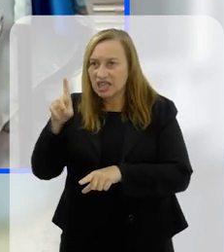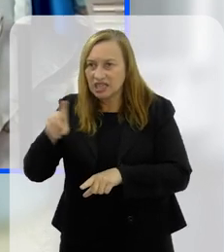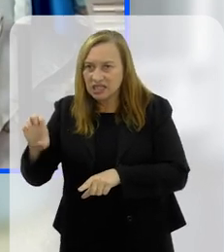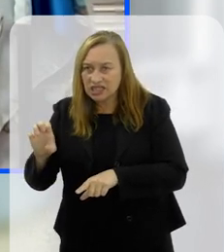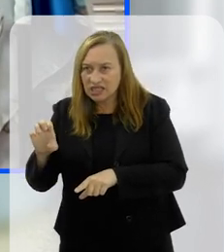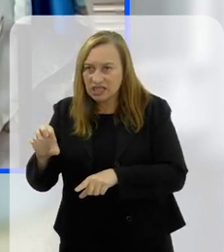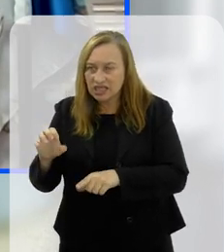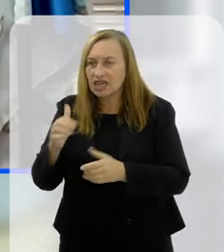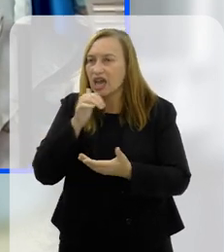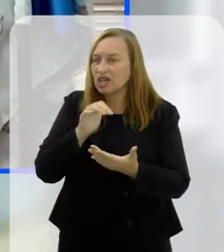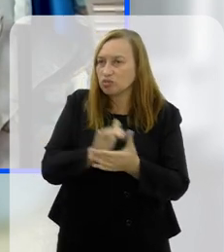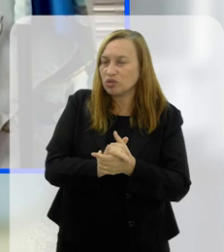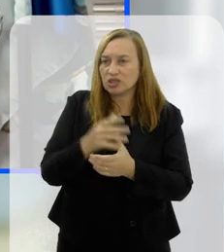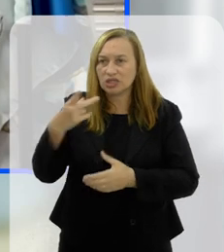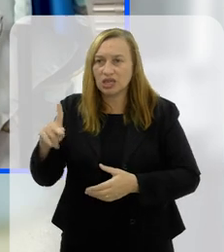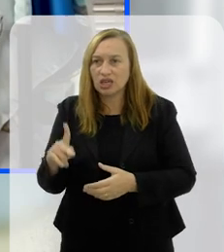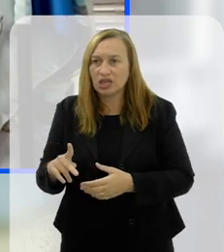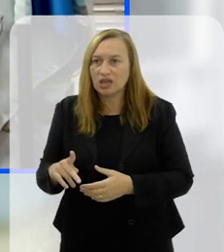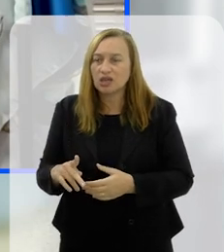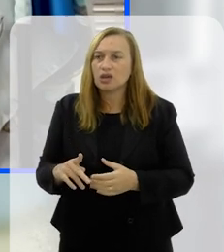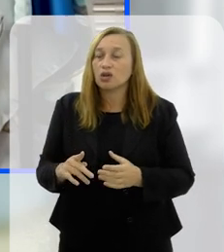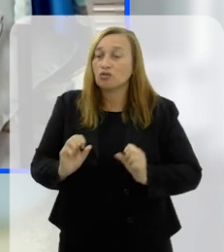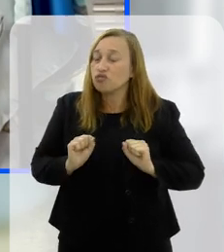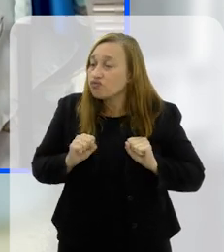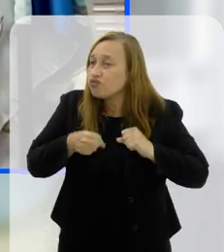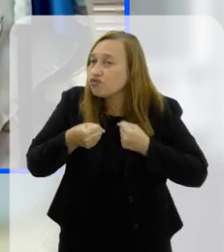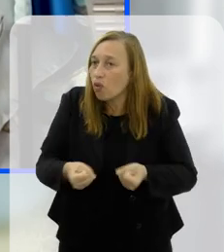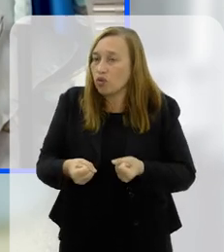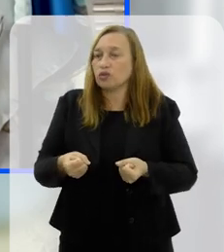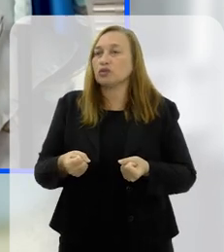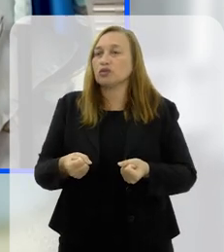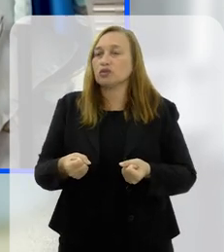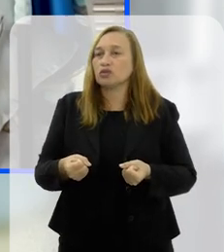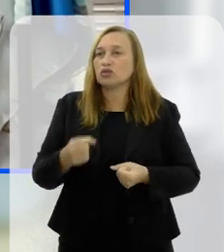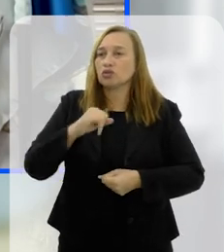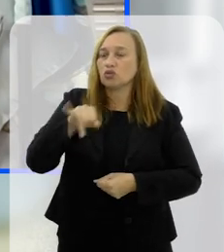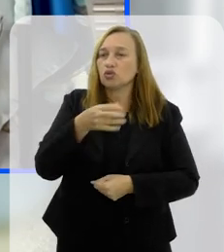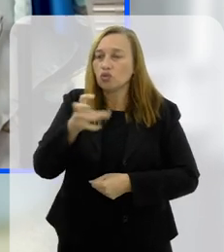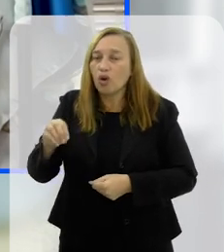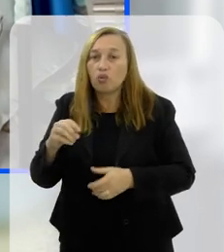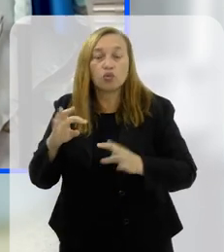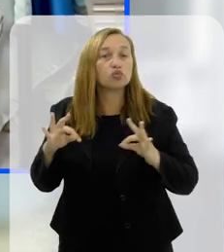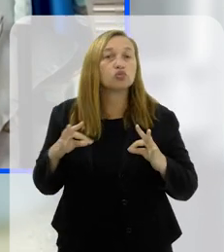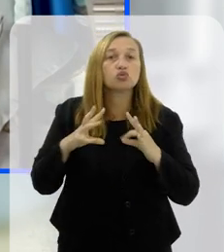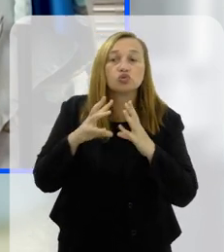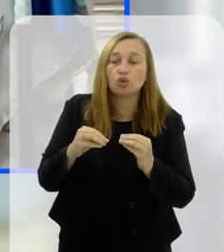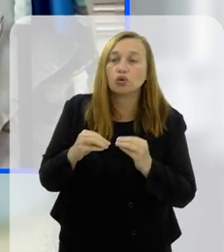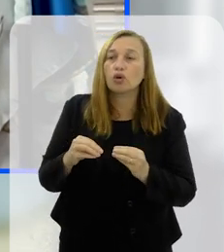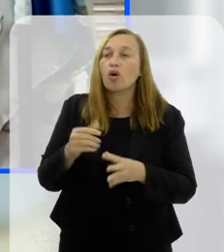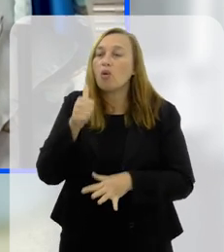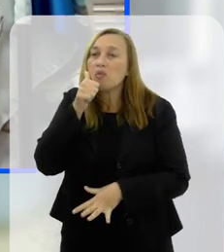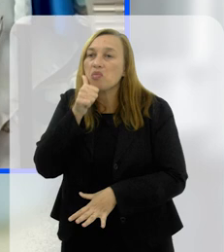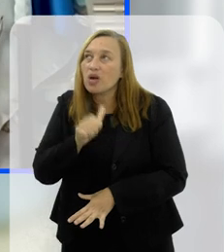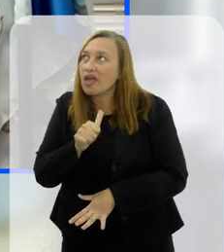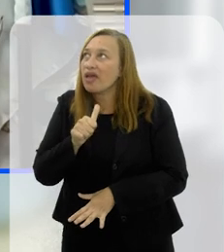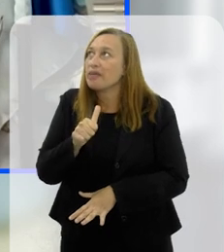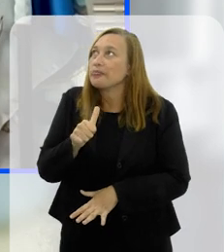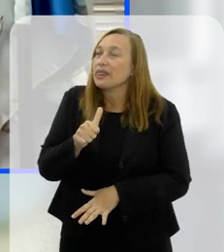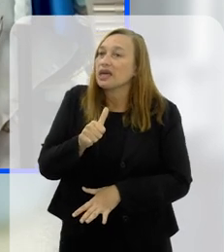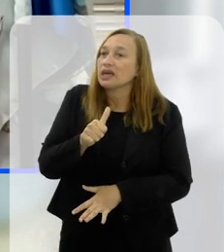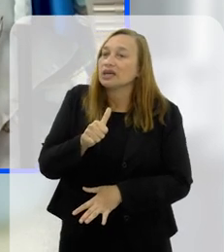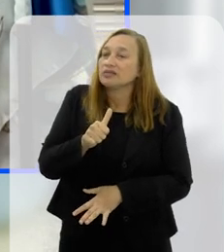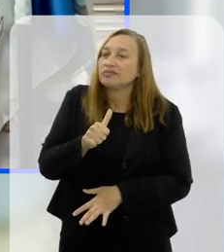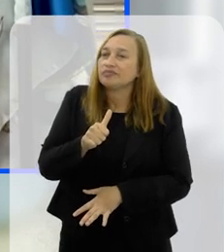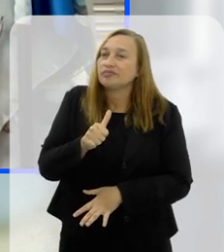eh a esposa dele a Denise né uma dedicação muito grande com João Pedro com todo toos sa uma mulher